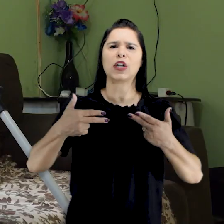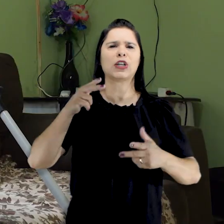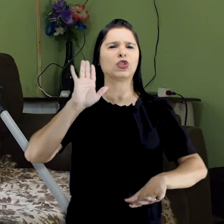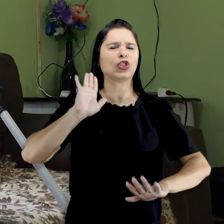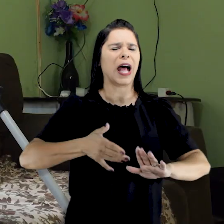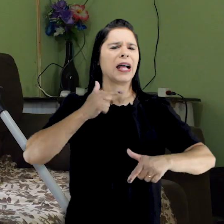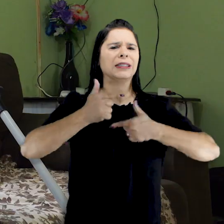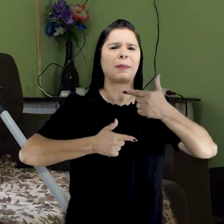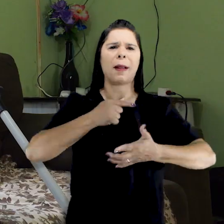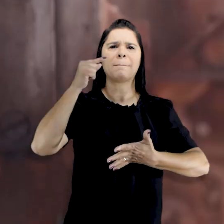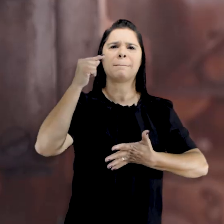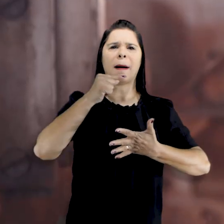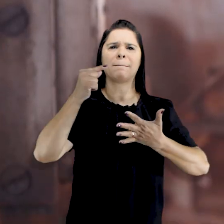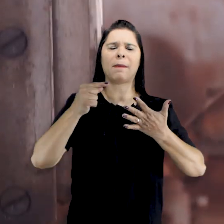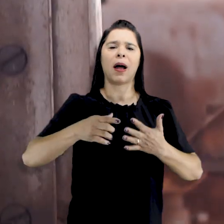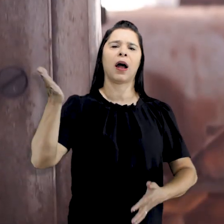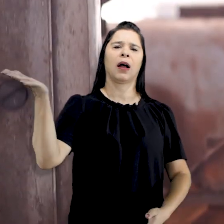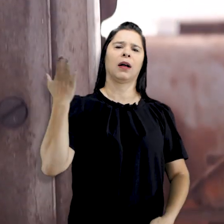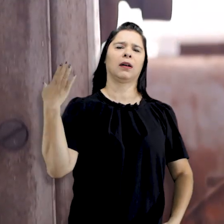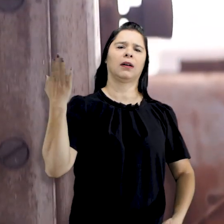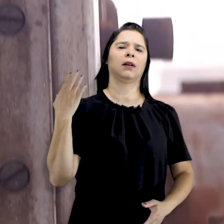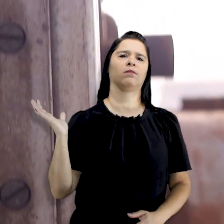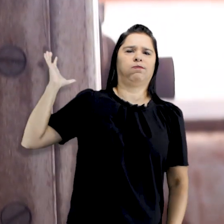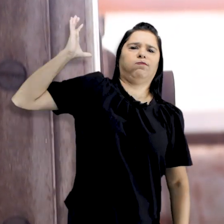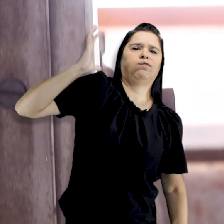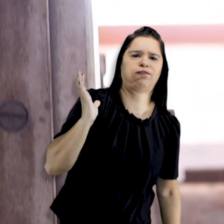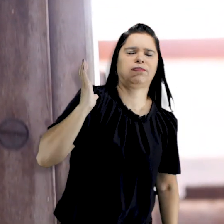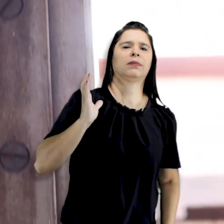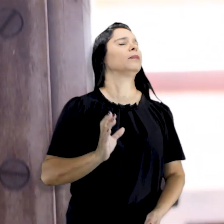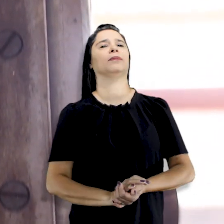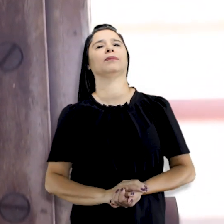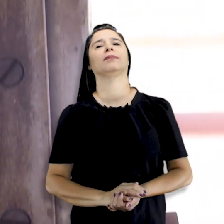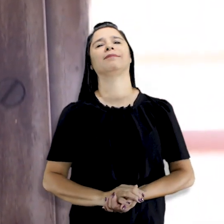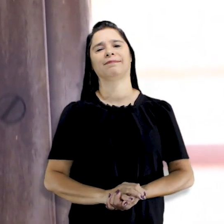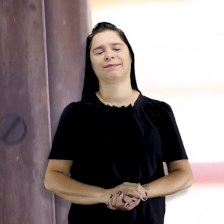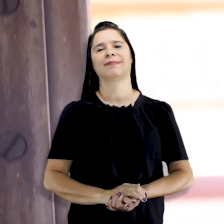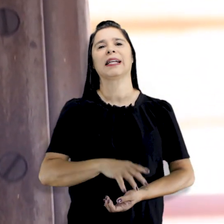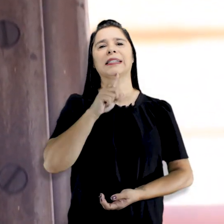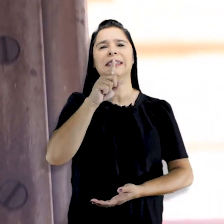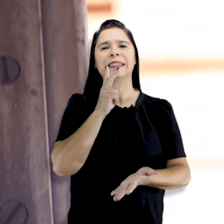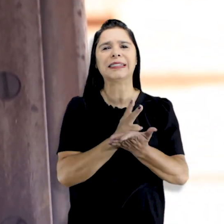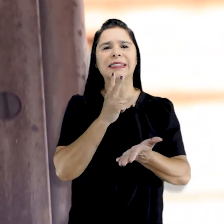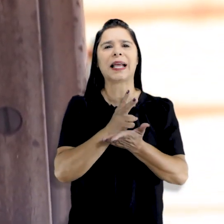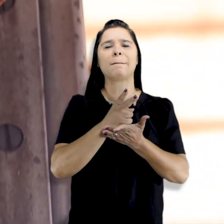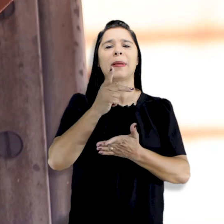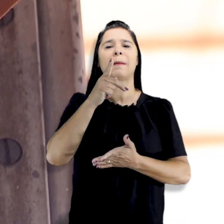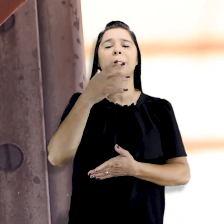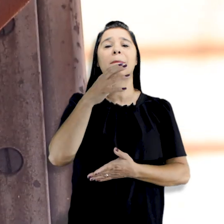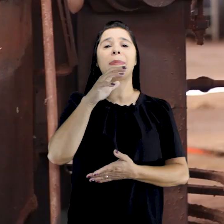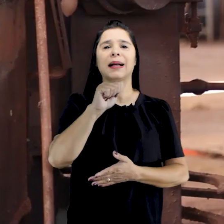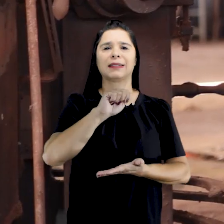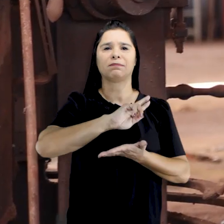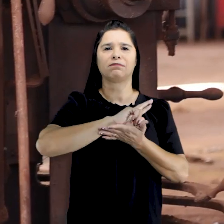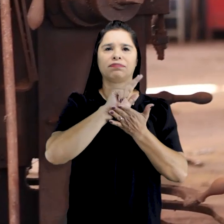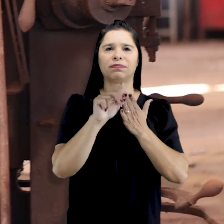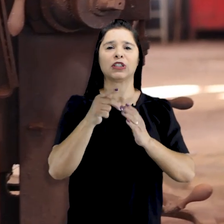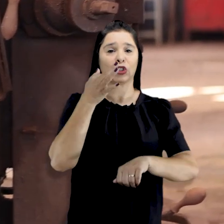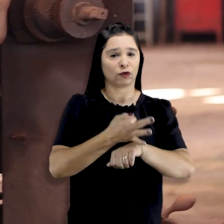Até hoje dá dói. Fazia peça. Toda peça de torno aqui, põe um ferro